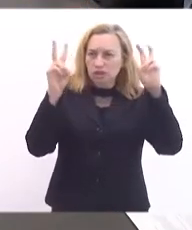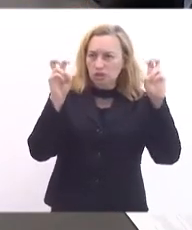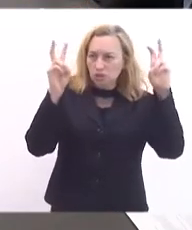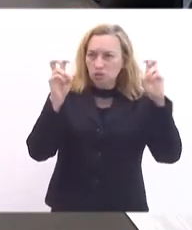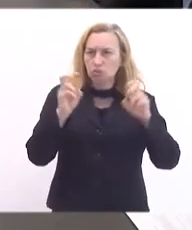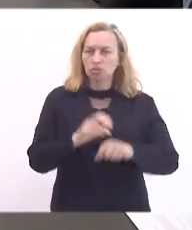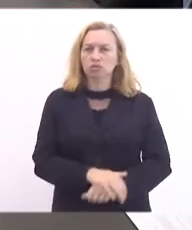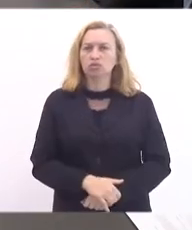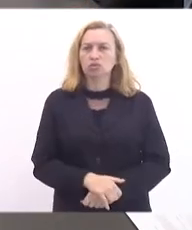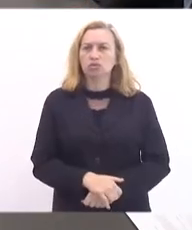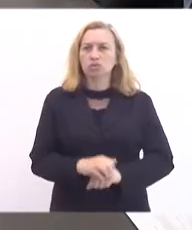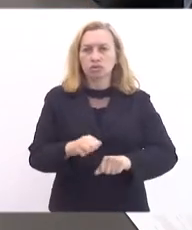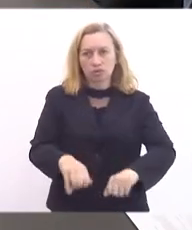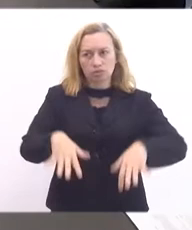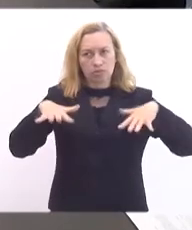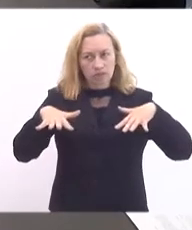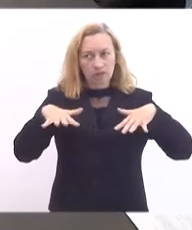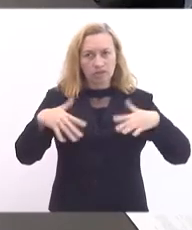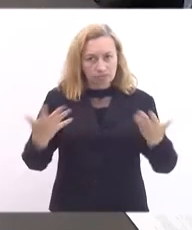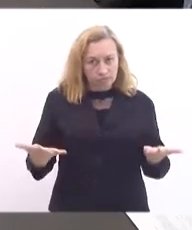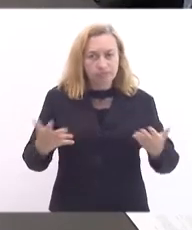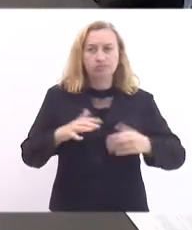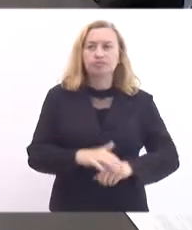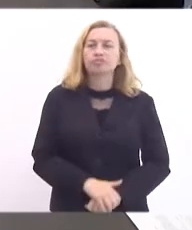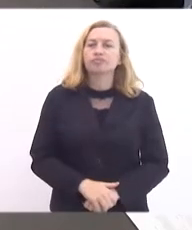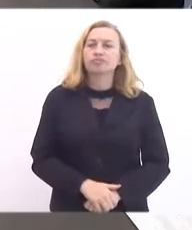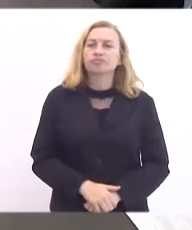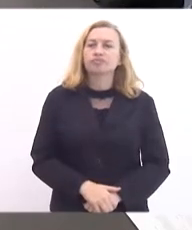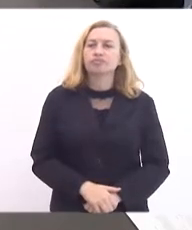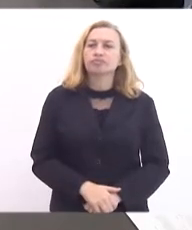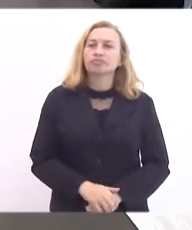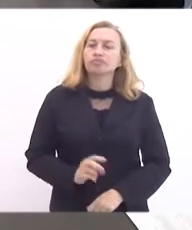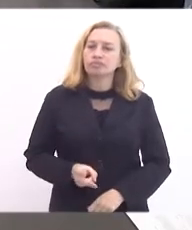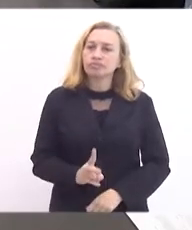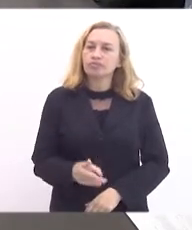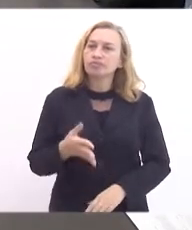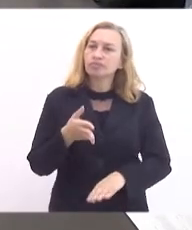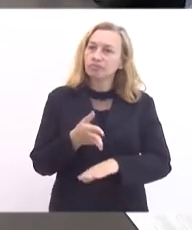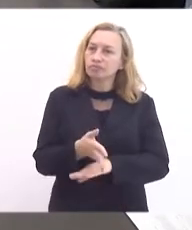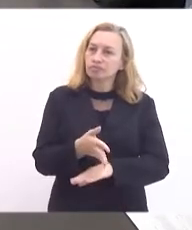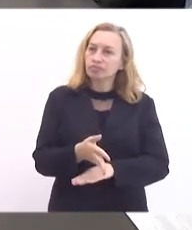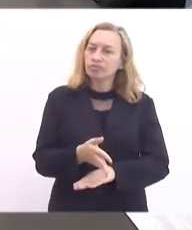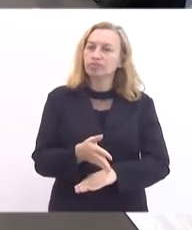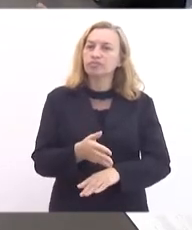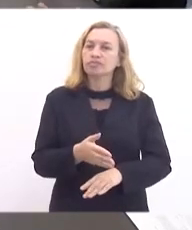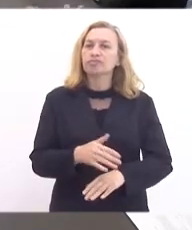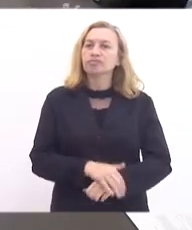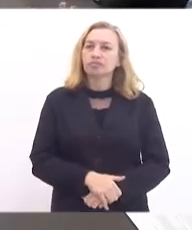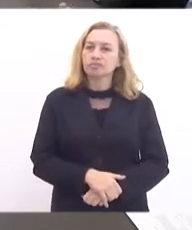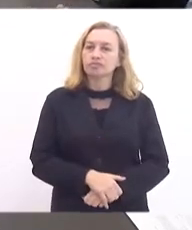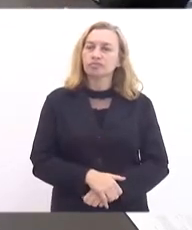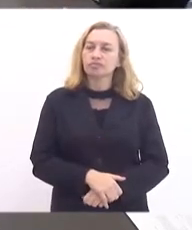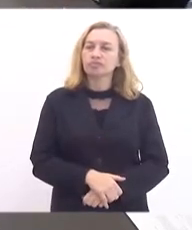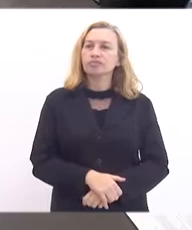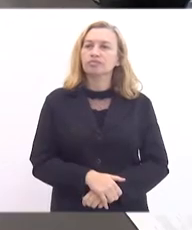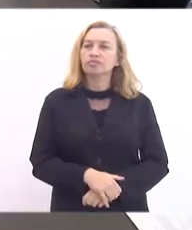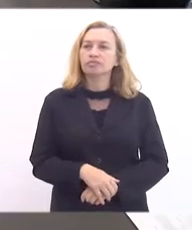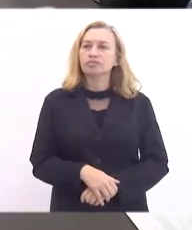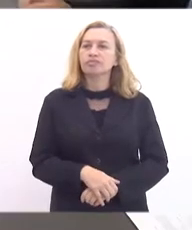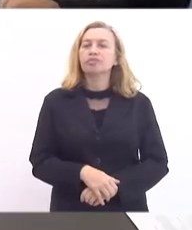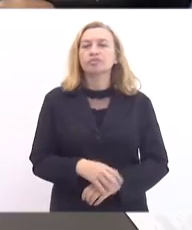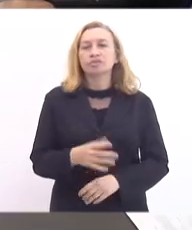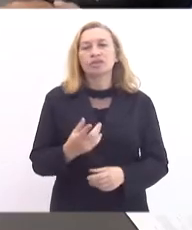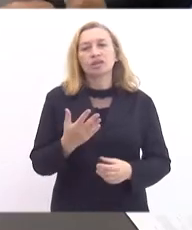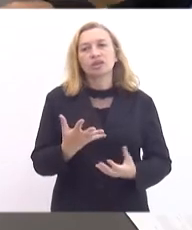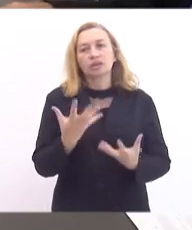em plenário não empenar a questão se tem que chegar absolutamente amadurecida para você favorável conta